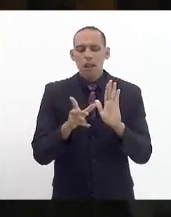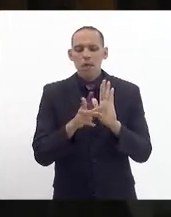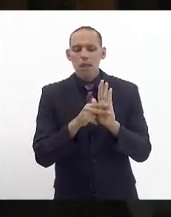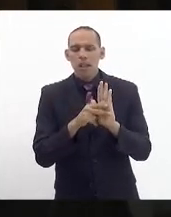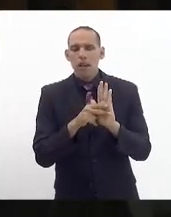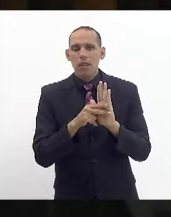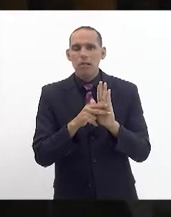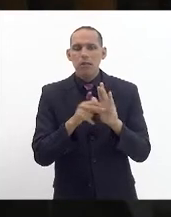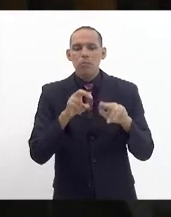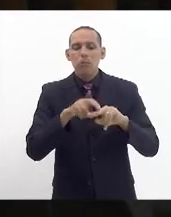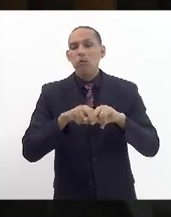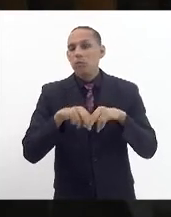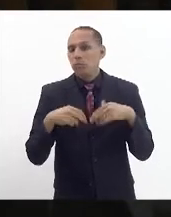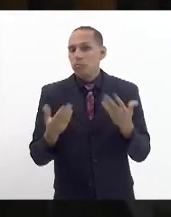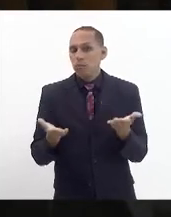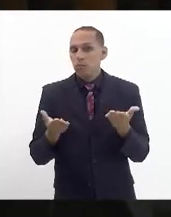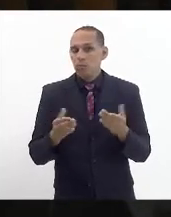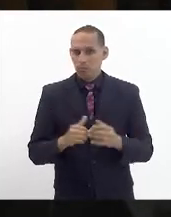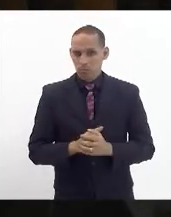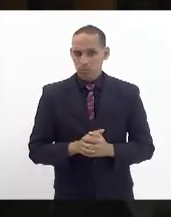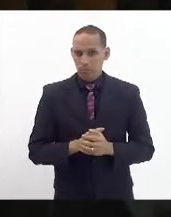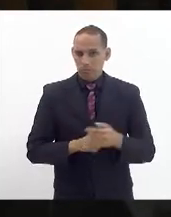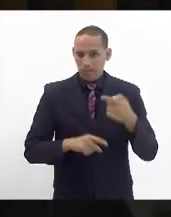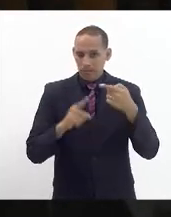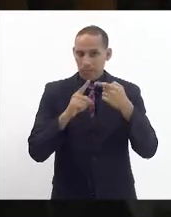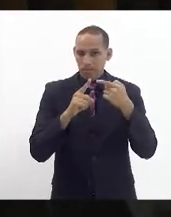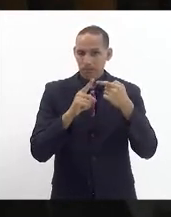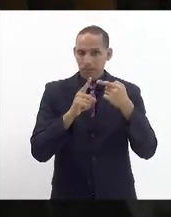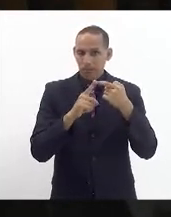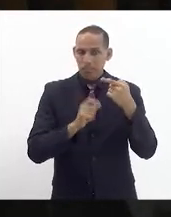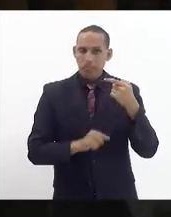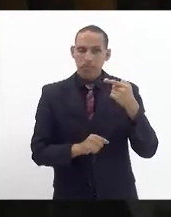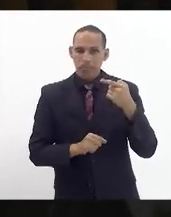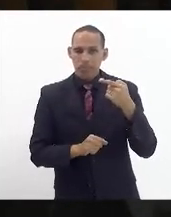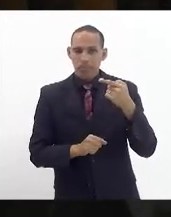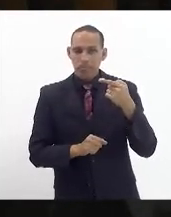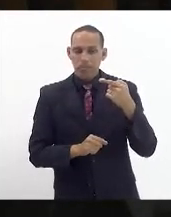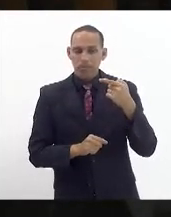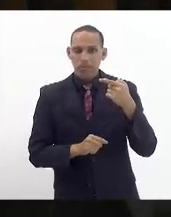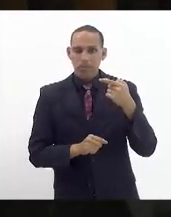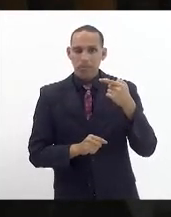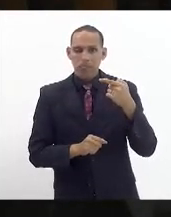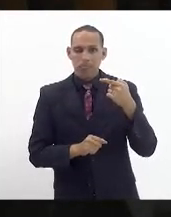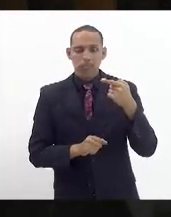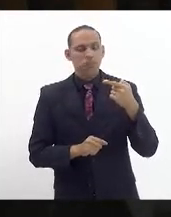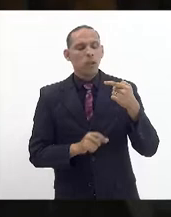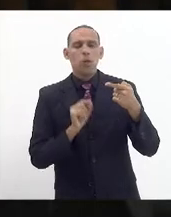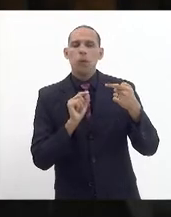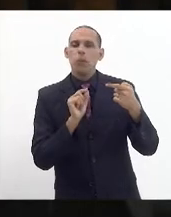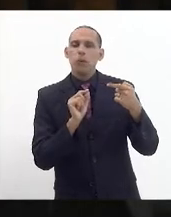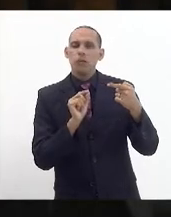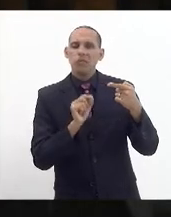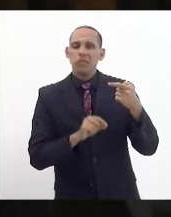nós apresentamos? Uma delas tem a ver com a questão da